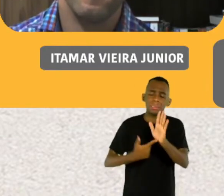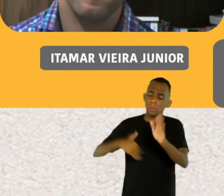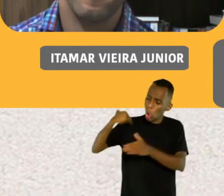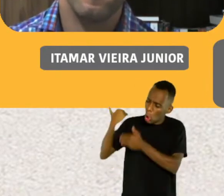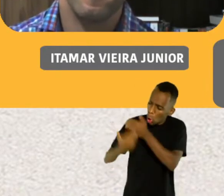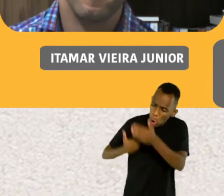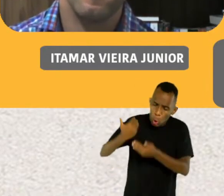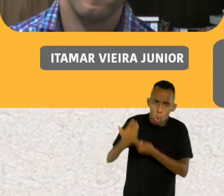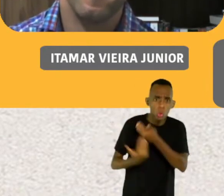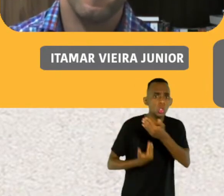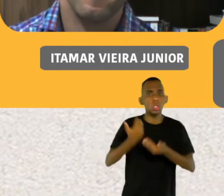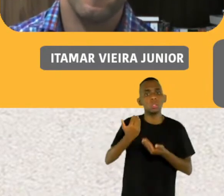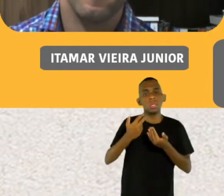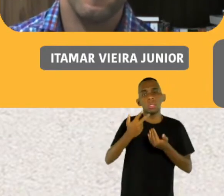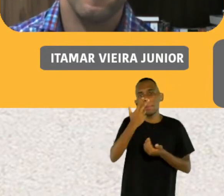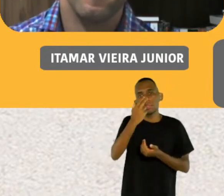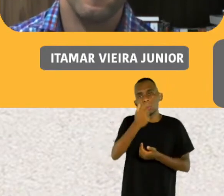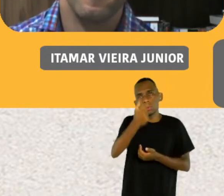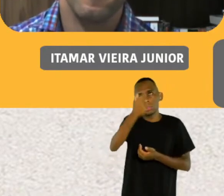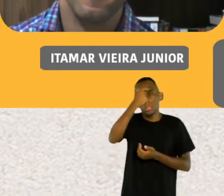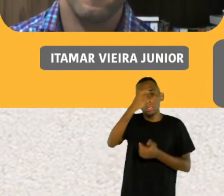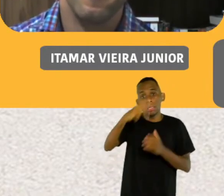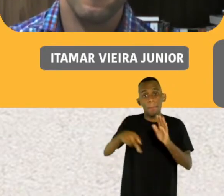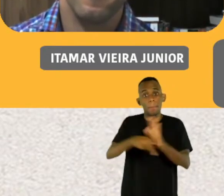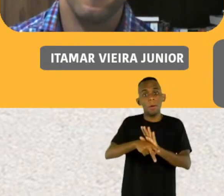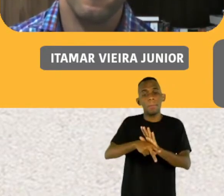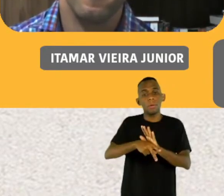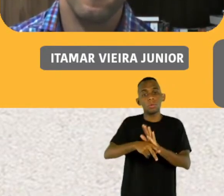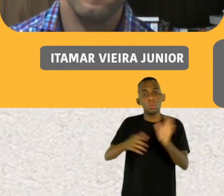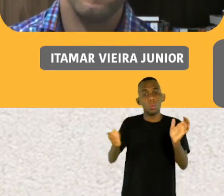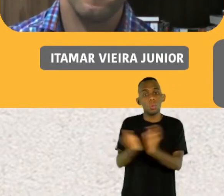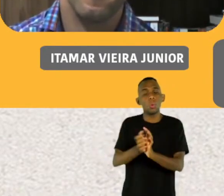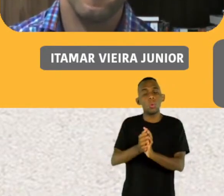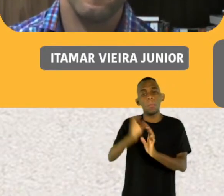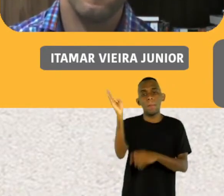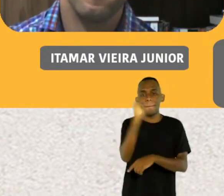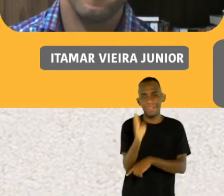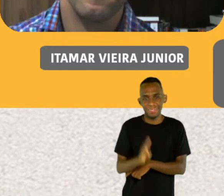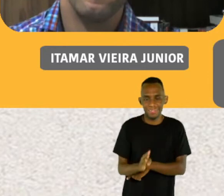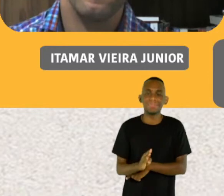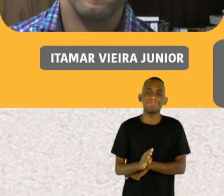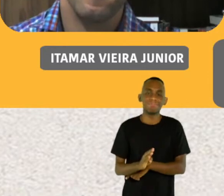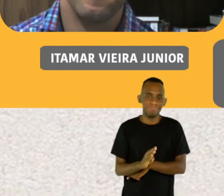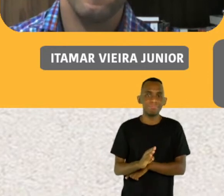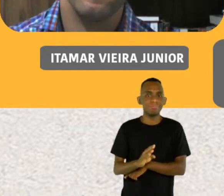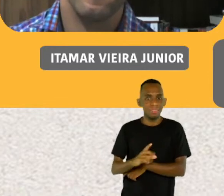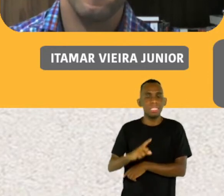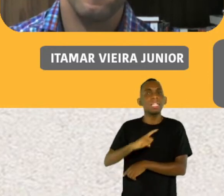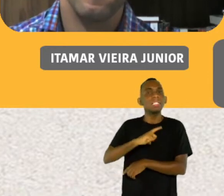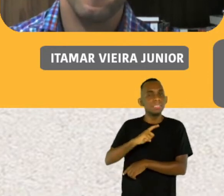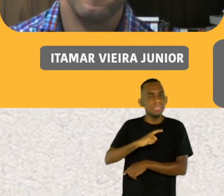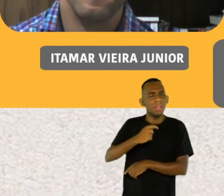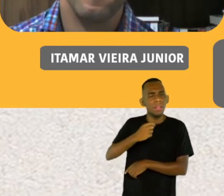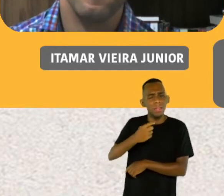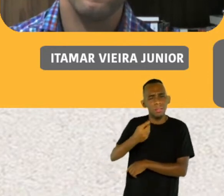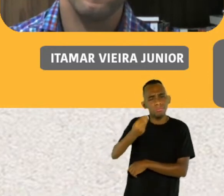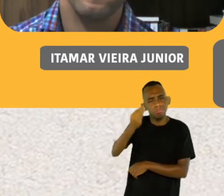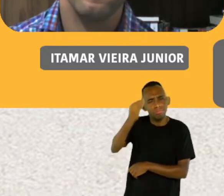no inconsciente coletivo da sociedade brasileira. A sociedade brasileira tem no seu inconsciente coletivo ainda o